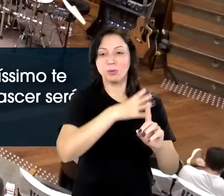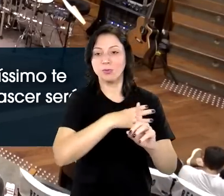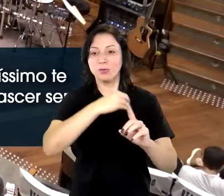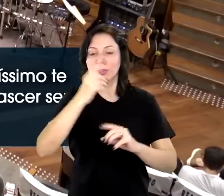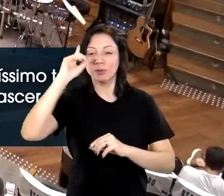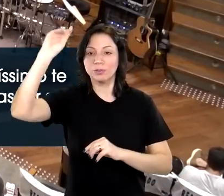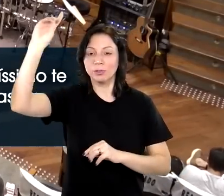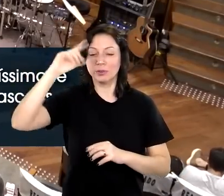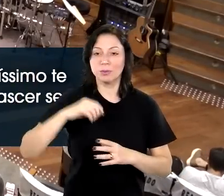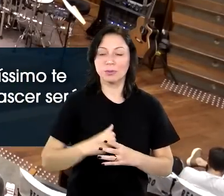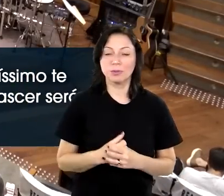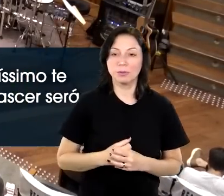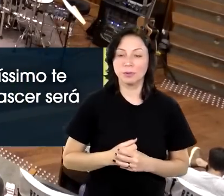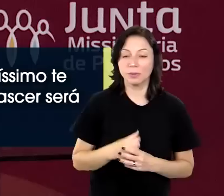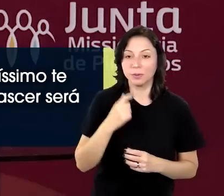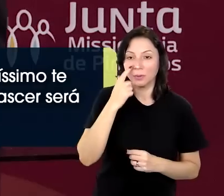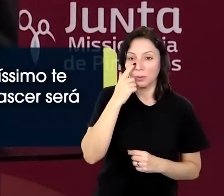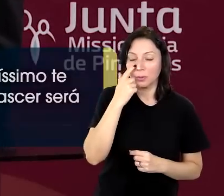Presta atenção